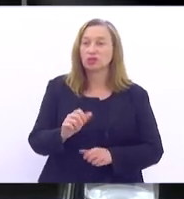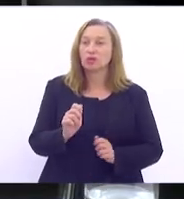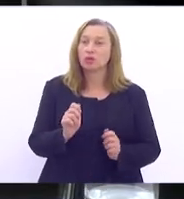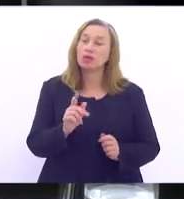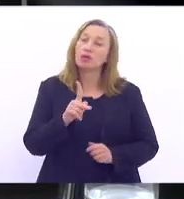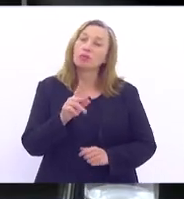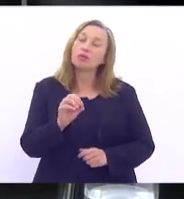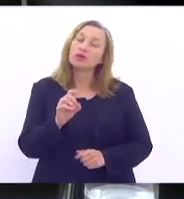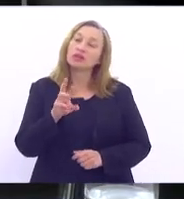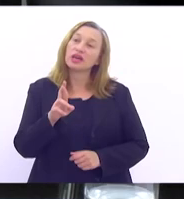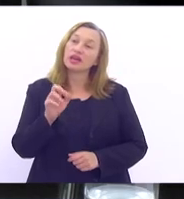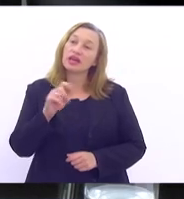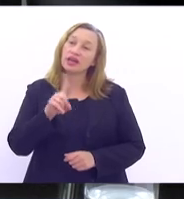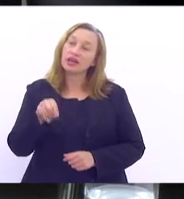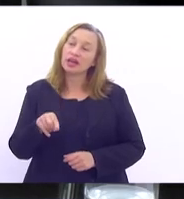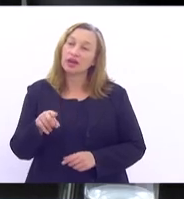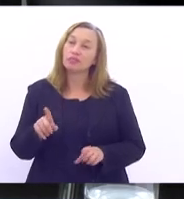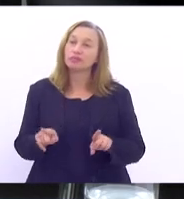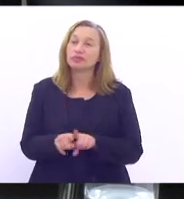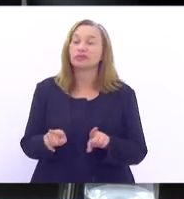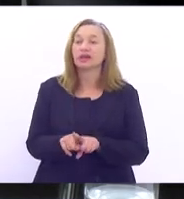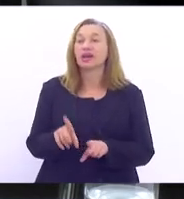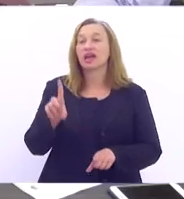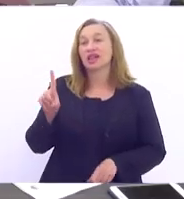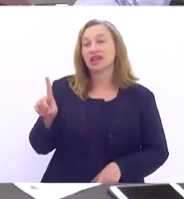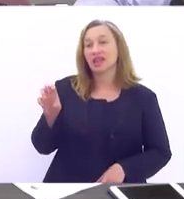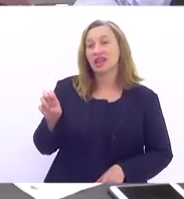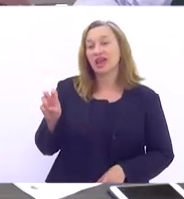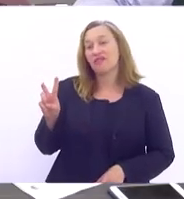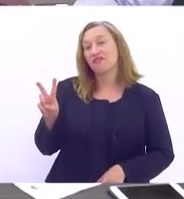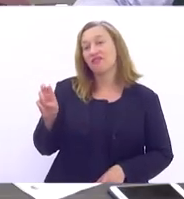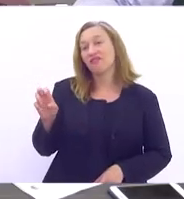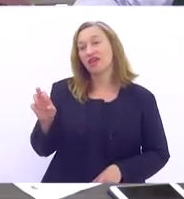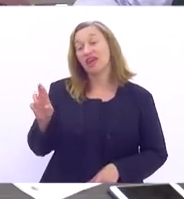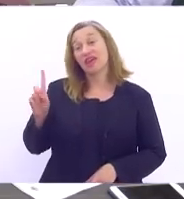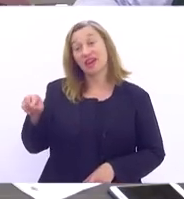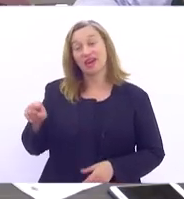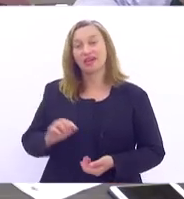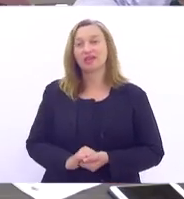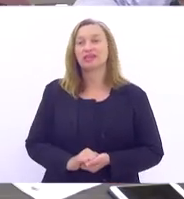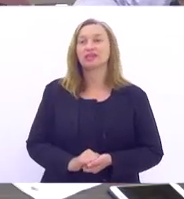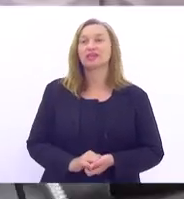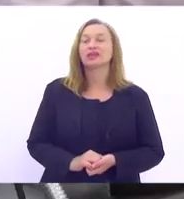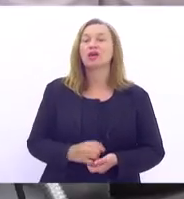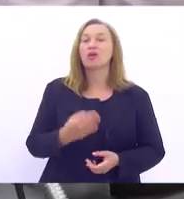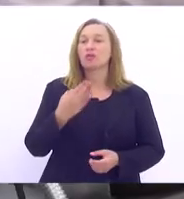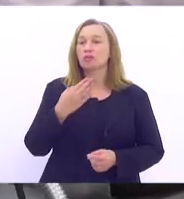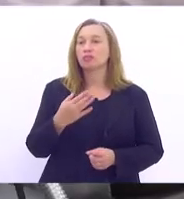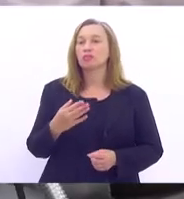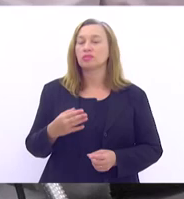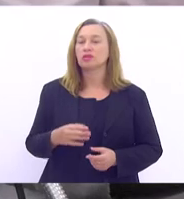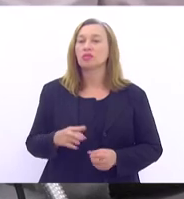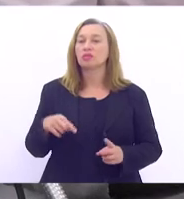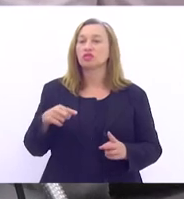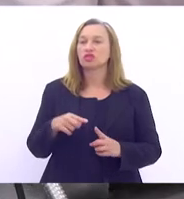pelo deverá... Até porque, deputado Luiz Paulo, Vossa Excelência é cauteloso quando, de forma objetiva, aqui fala